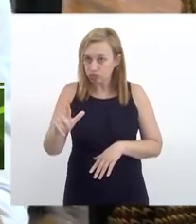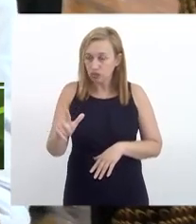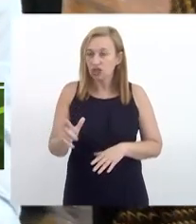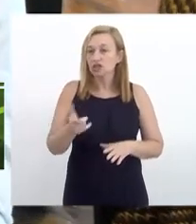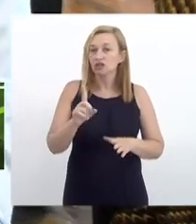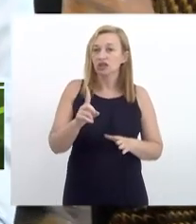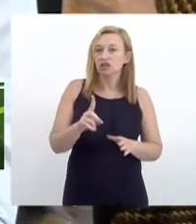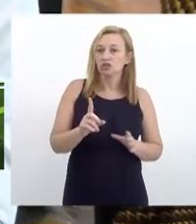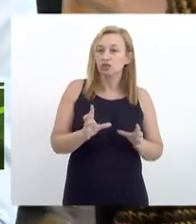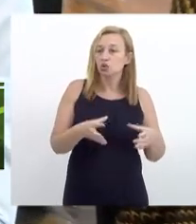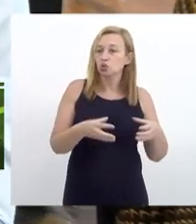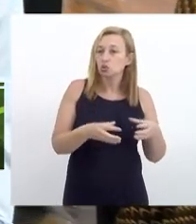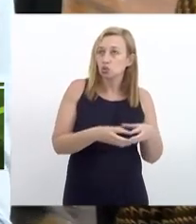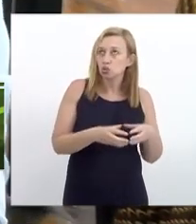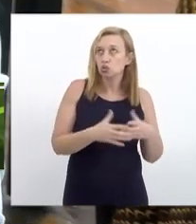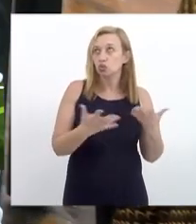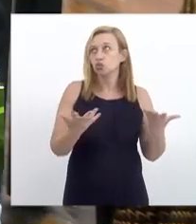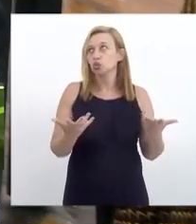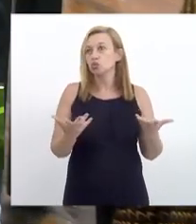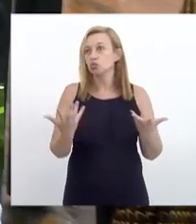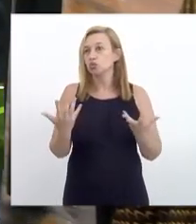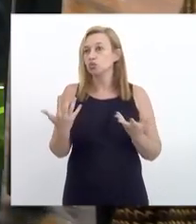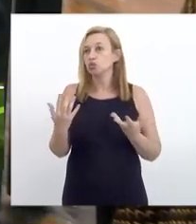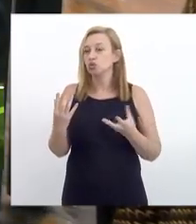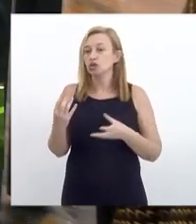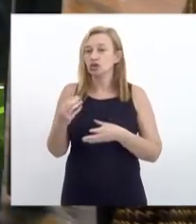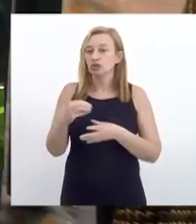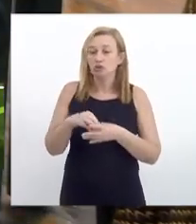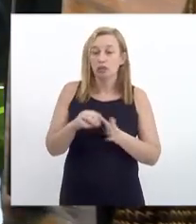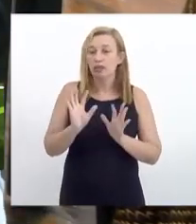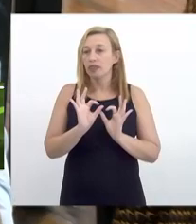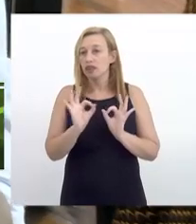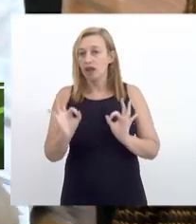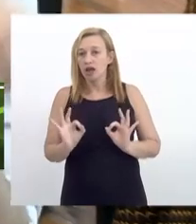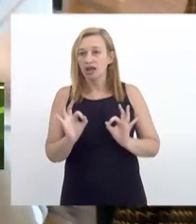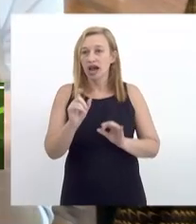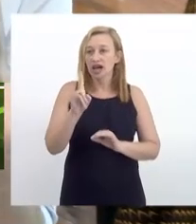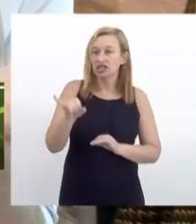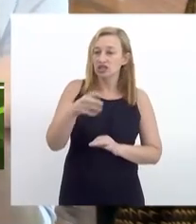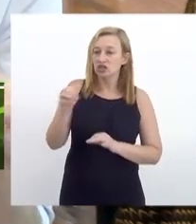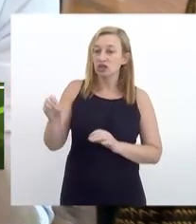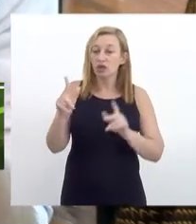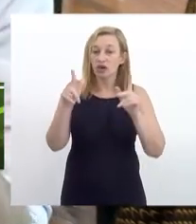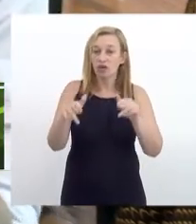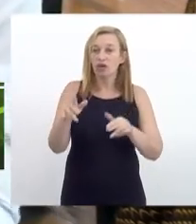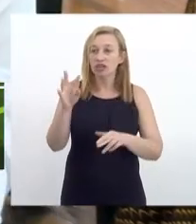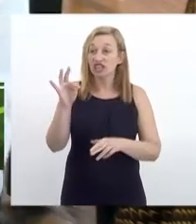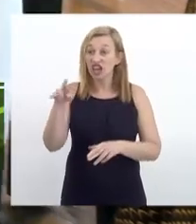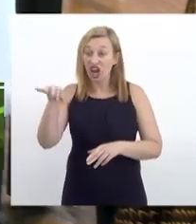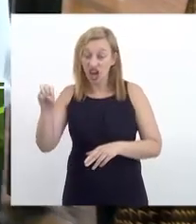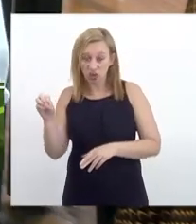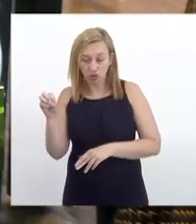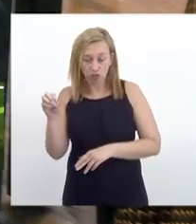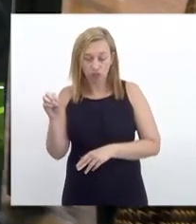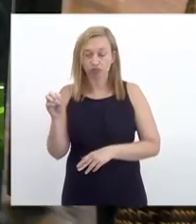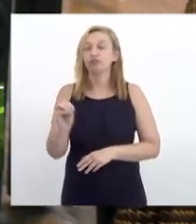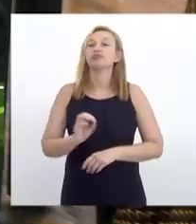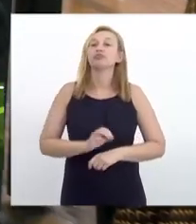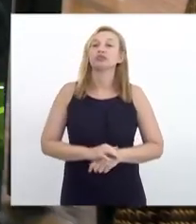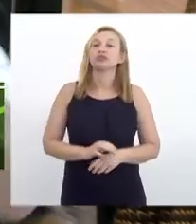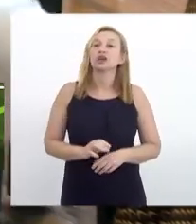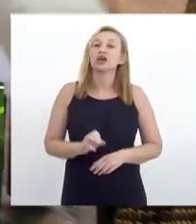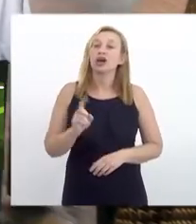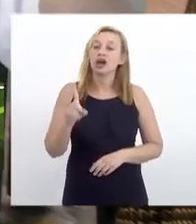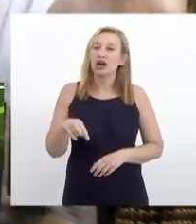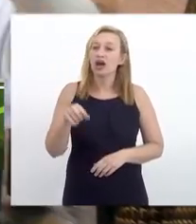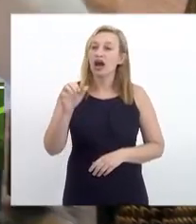classe Sobre enquadramento Nada disso Adicional é como o triênio O triênio não incide Sobre nada disso Ele